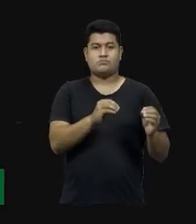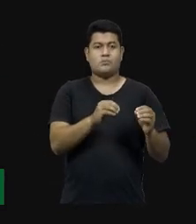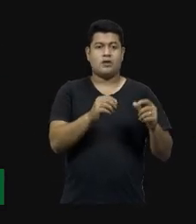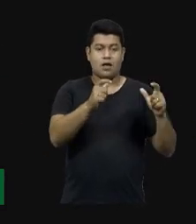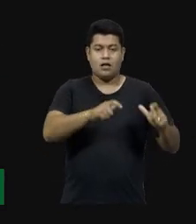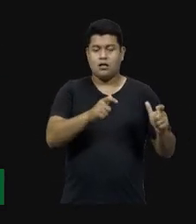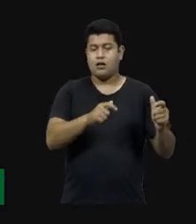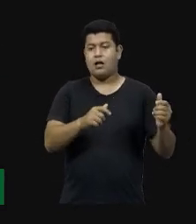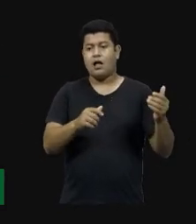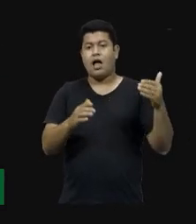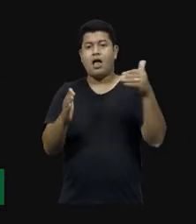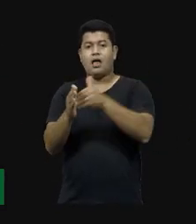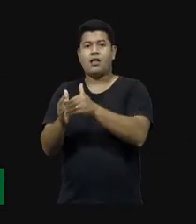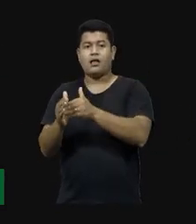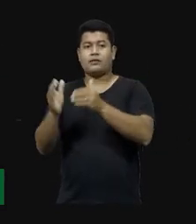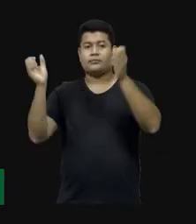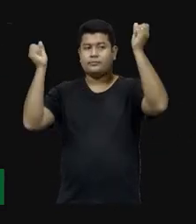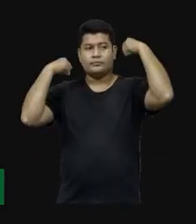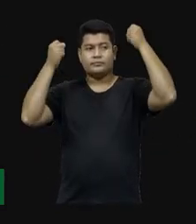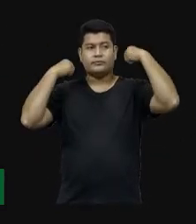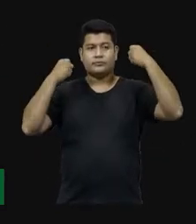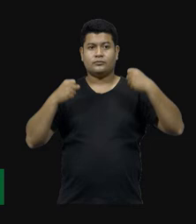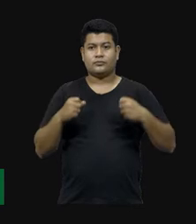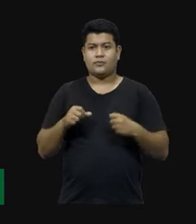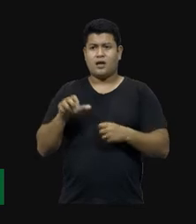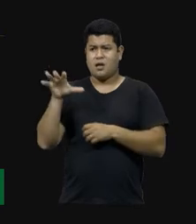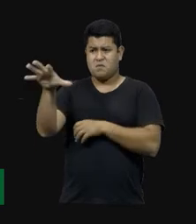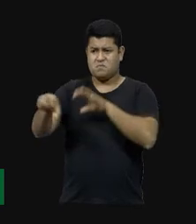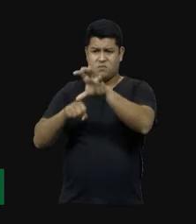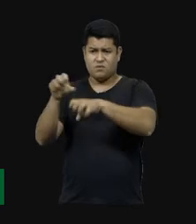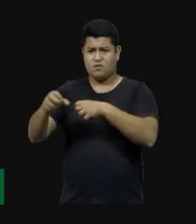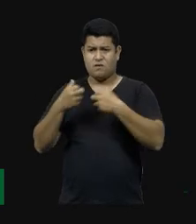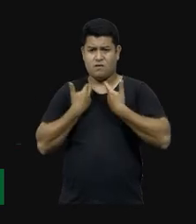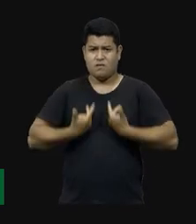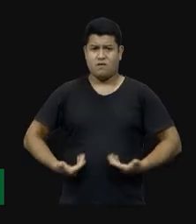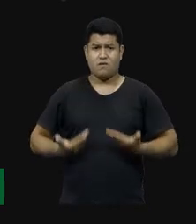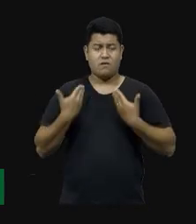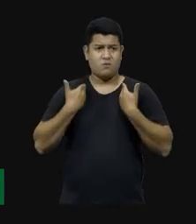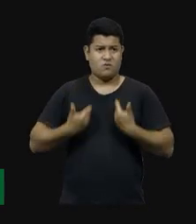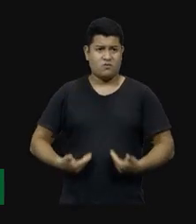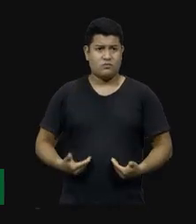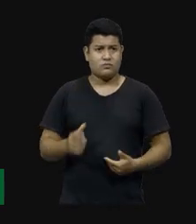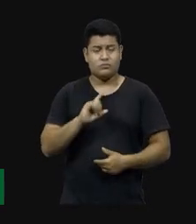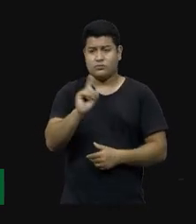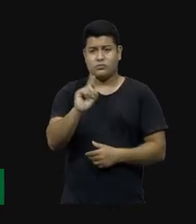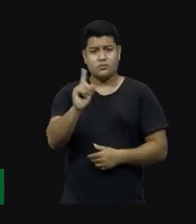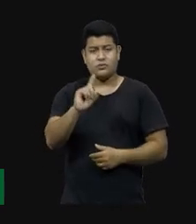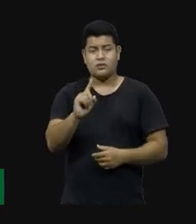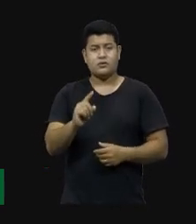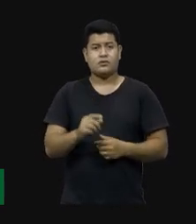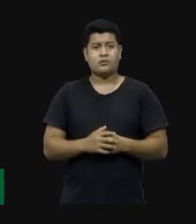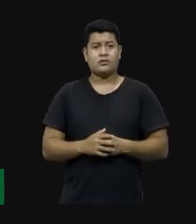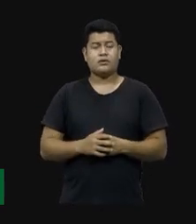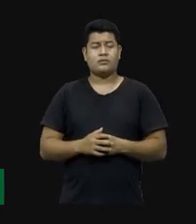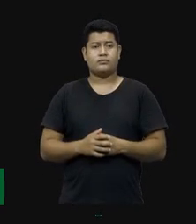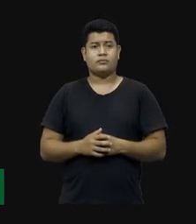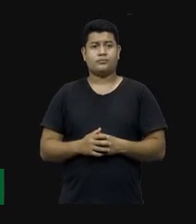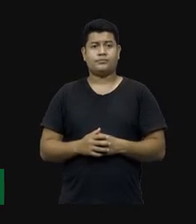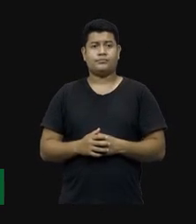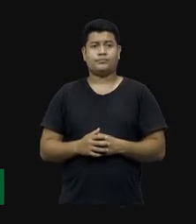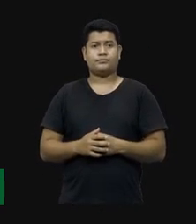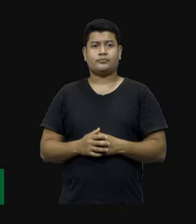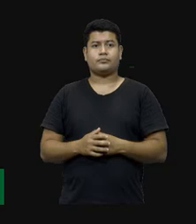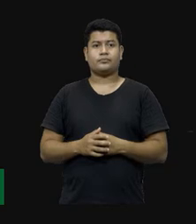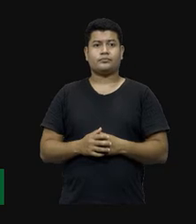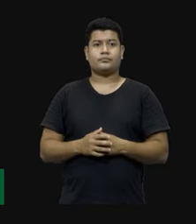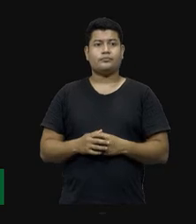buscar órgãos humanos? A próxima foto? Não. Ah, a outra. Deixa mais uma para